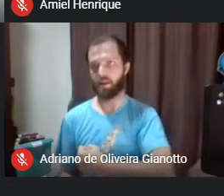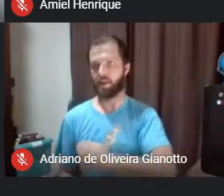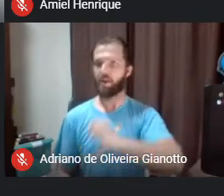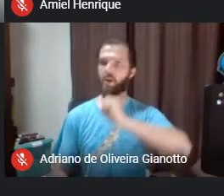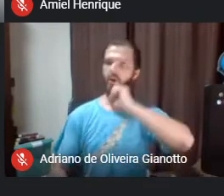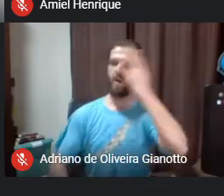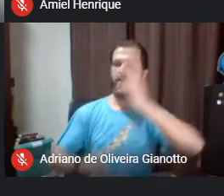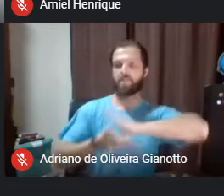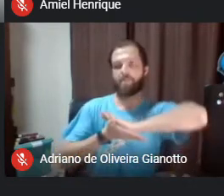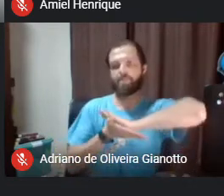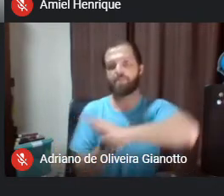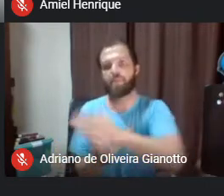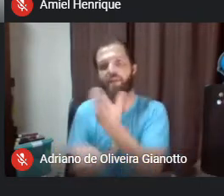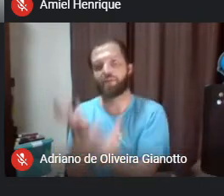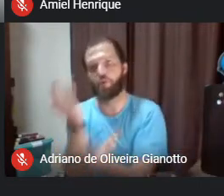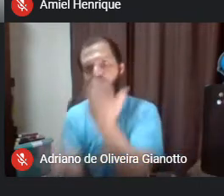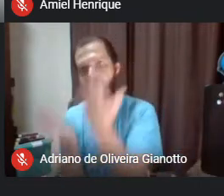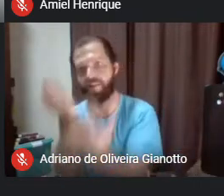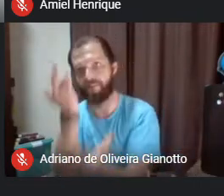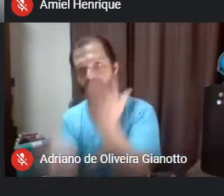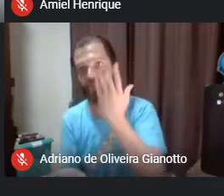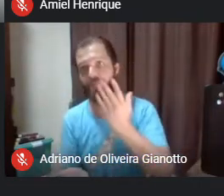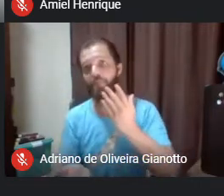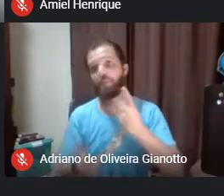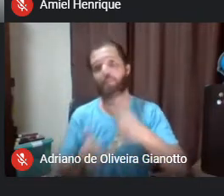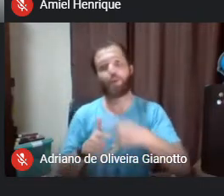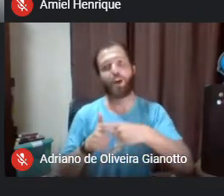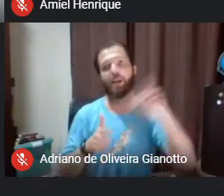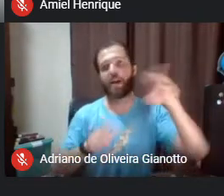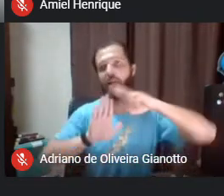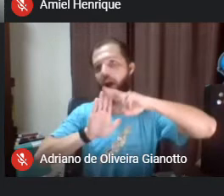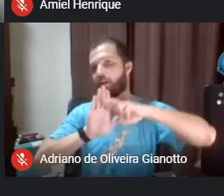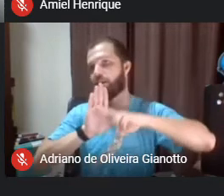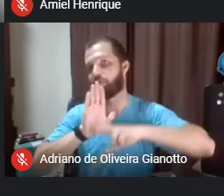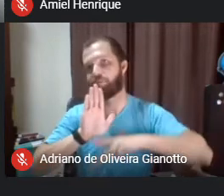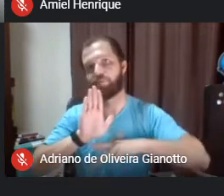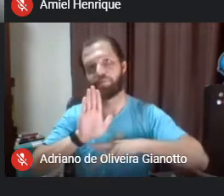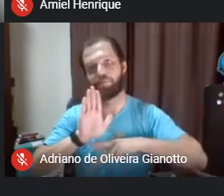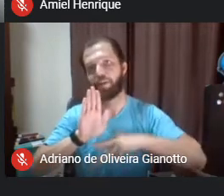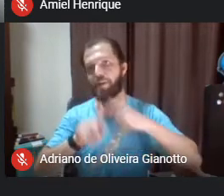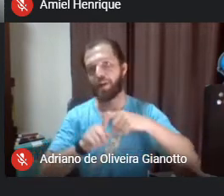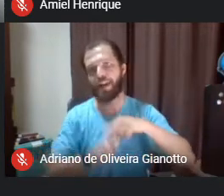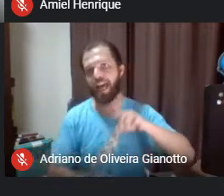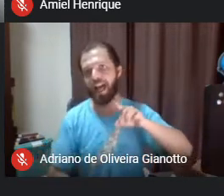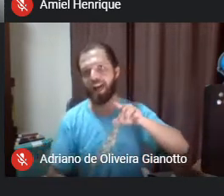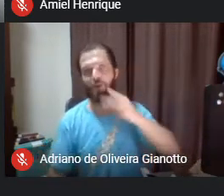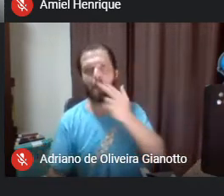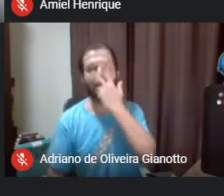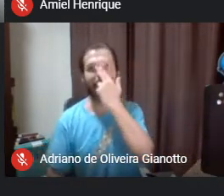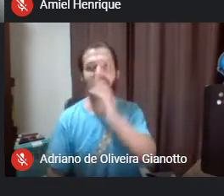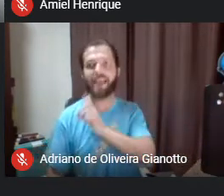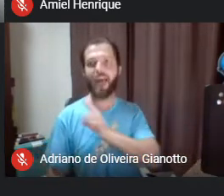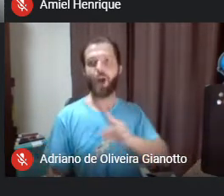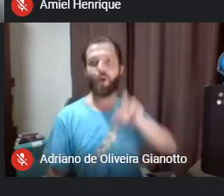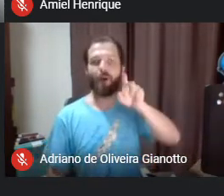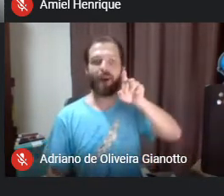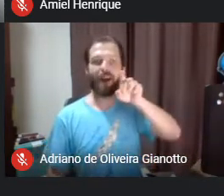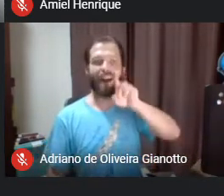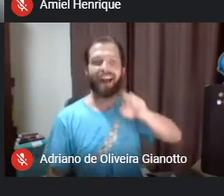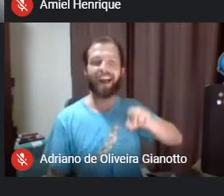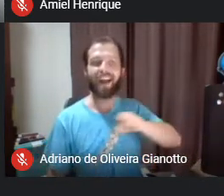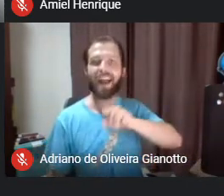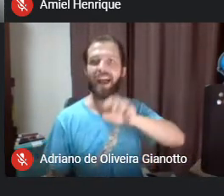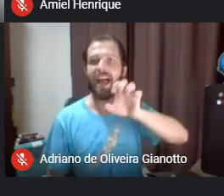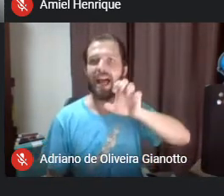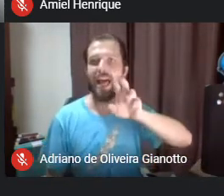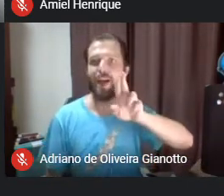penhasco, ou acabavam matando pessoas, ou atiravam essas crianças no fogo. Isso era o costume